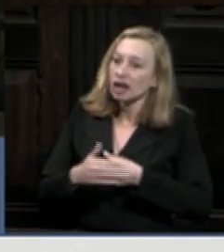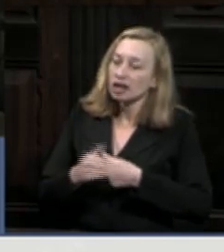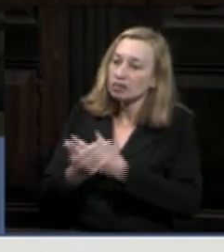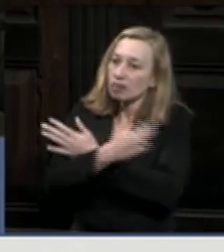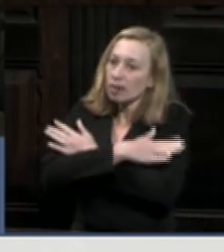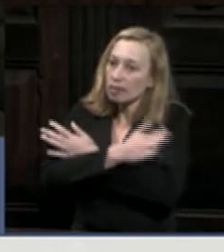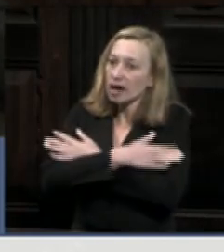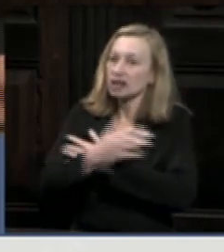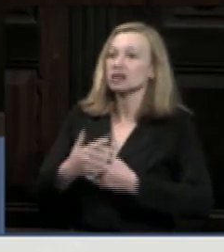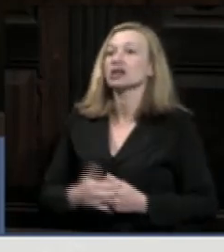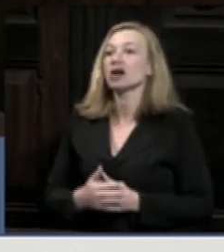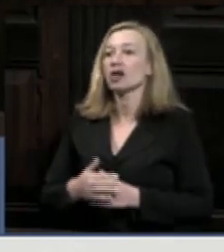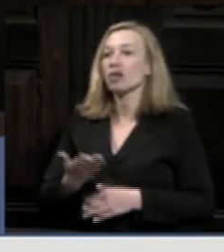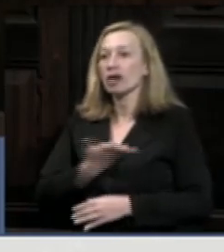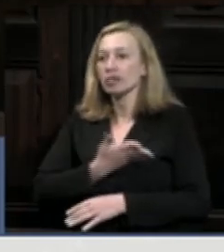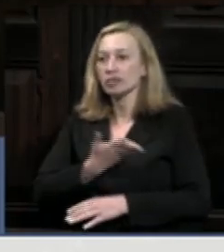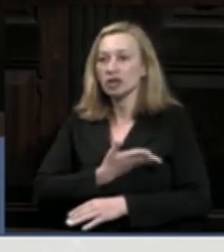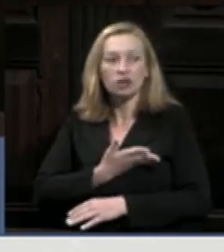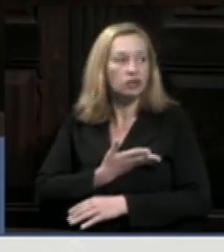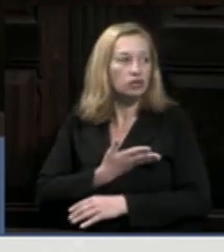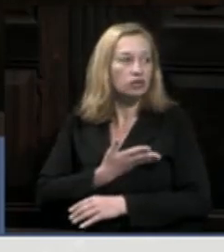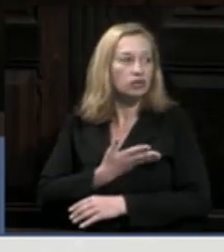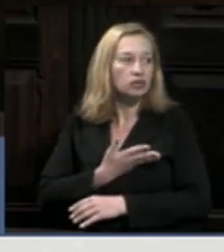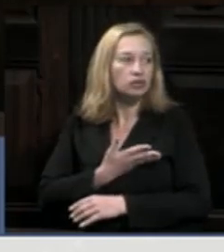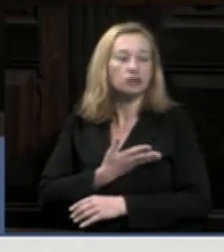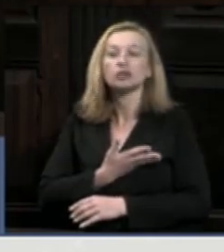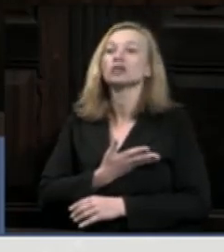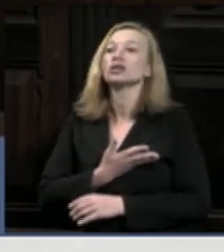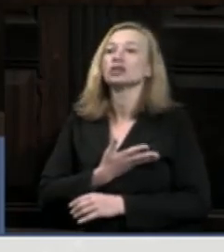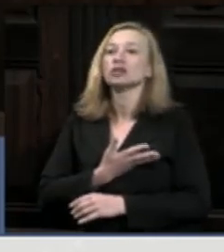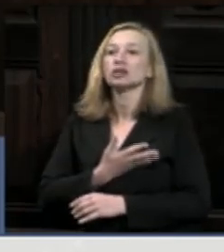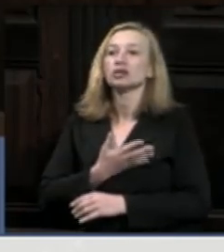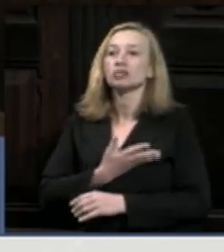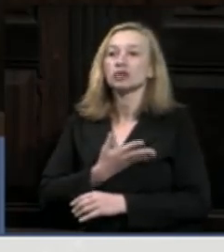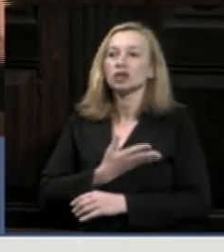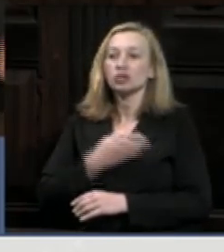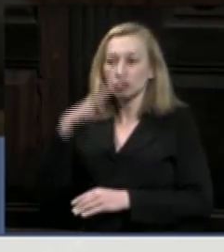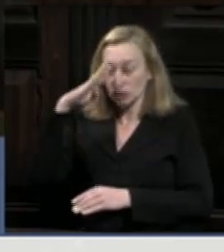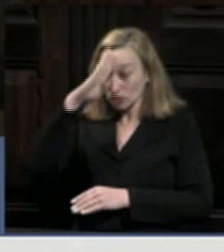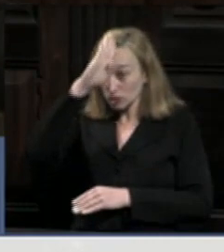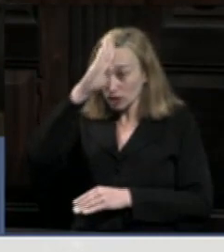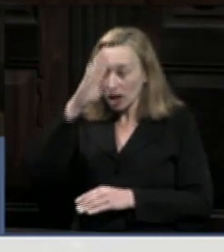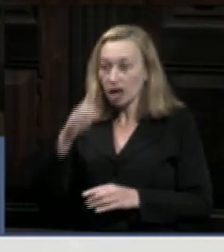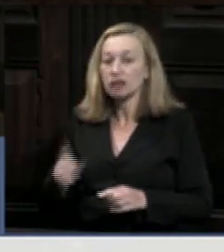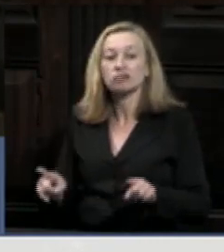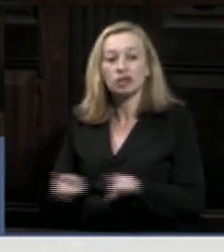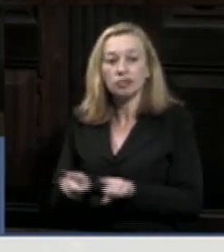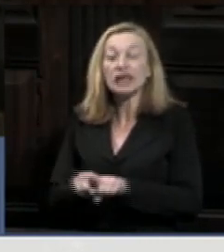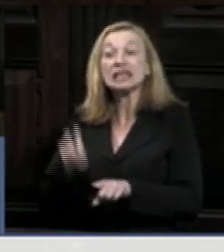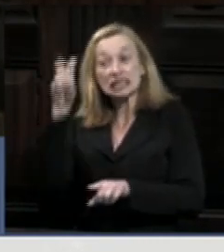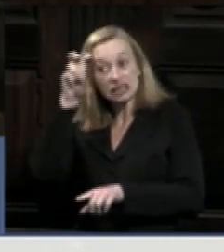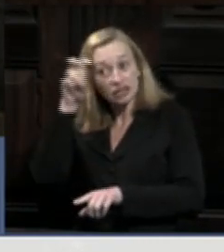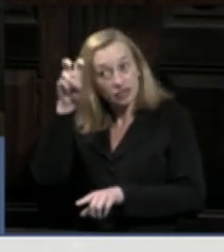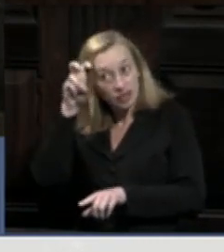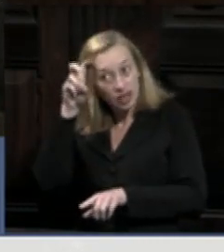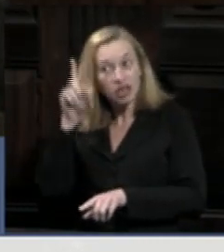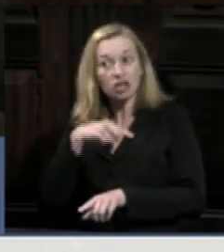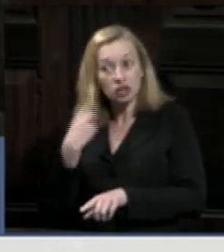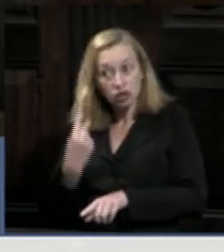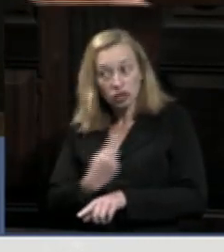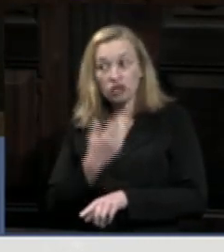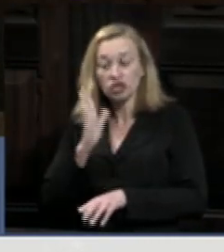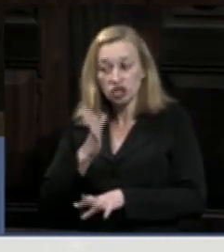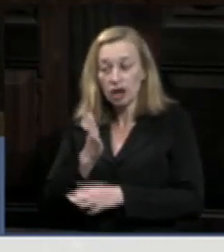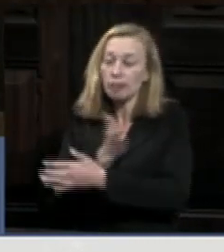é essa que prestamos inclusive na própria quinta feira quando do ocorrido e as informações ainda eram desencontradas